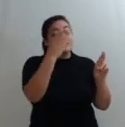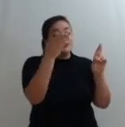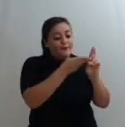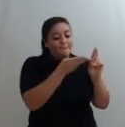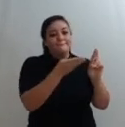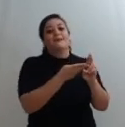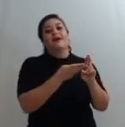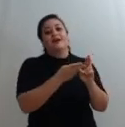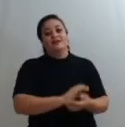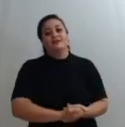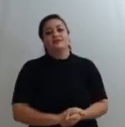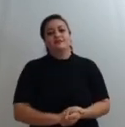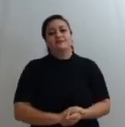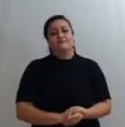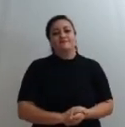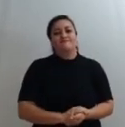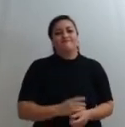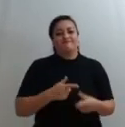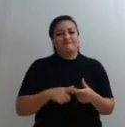da